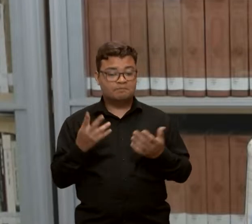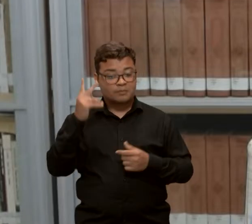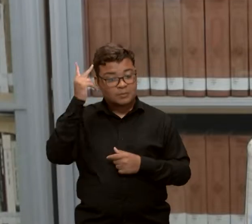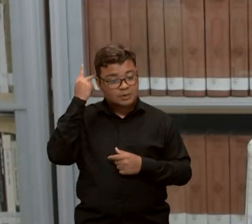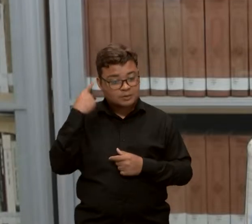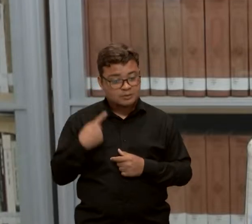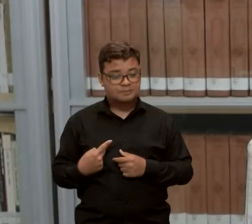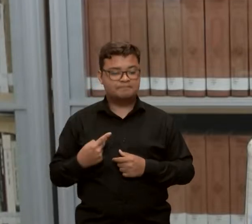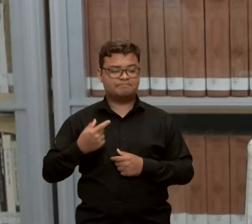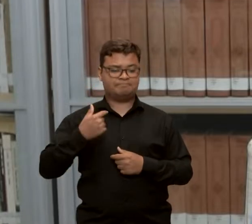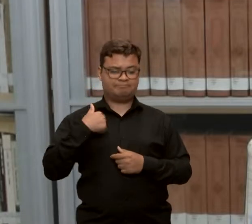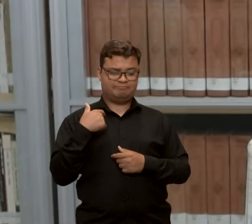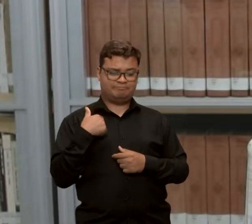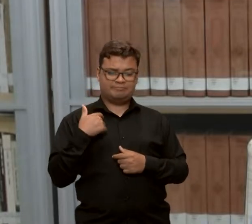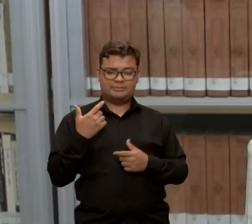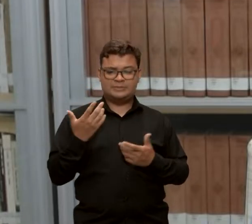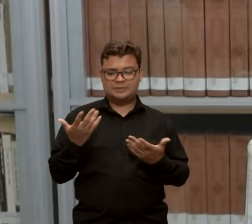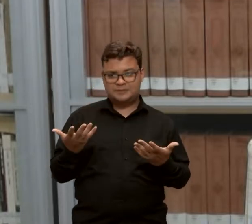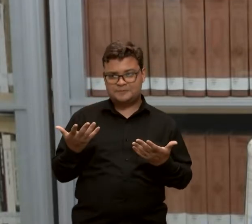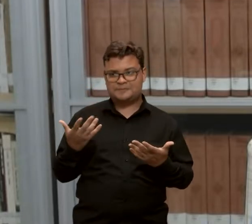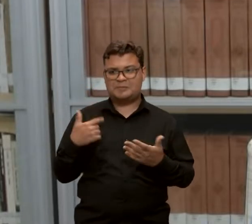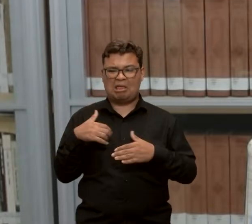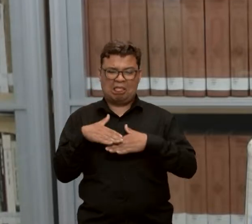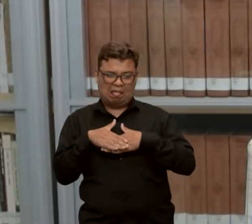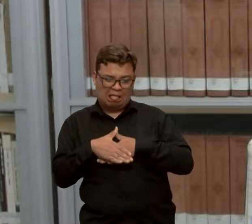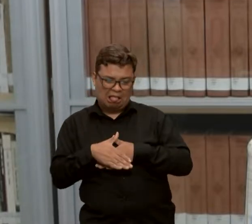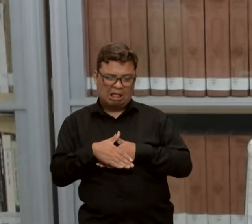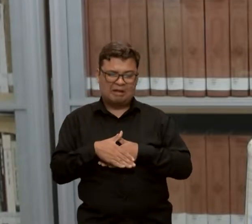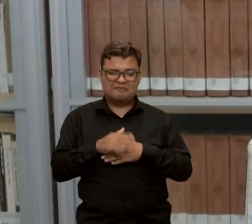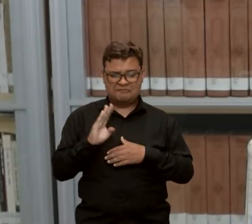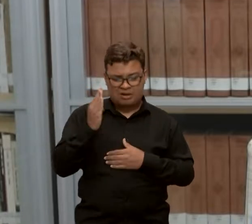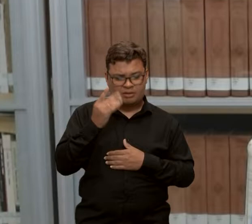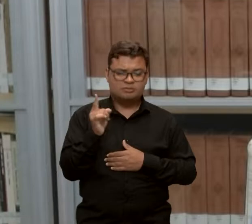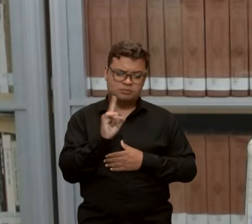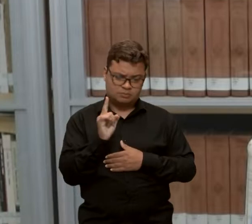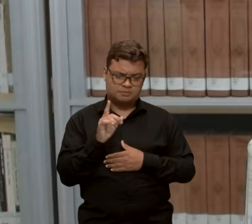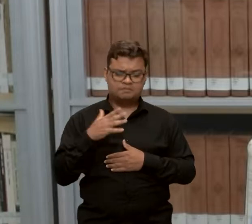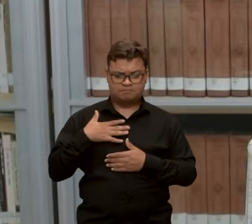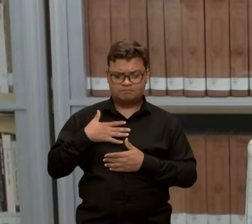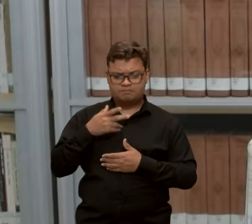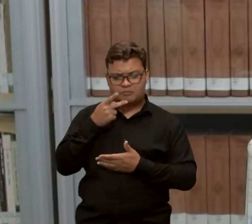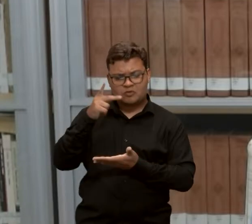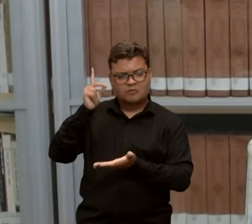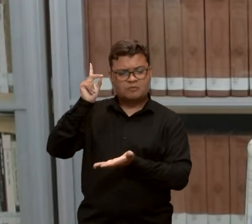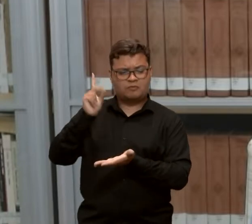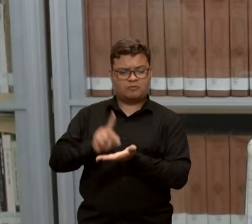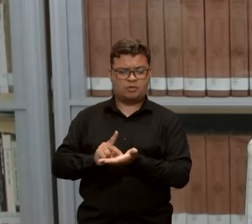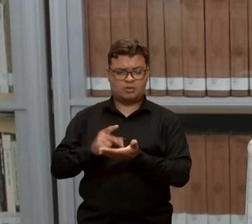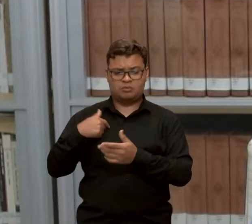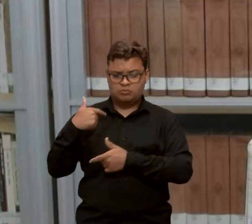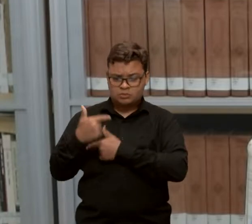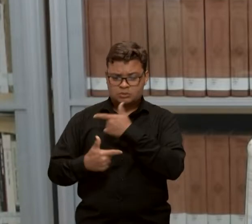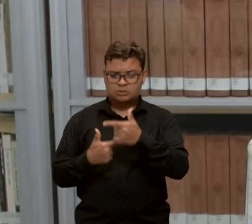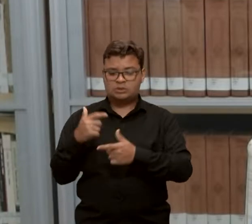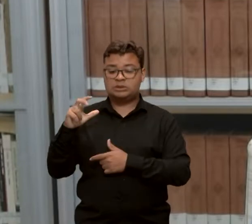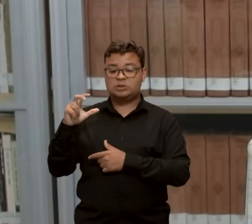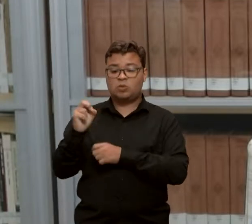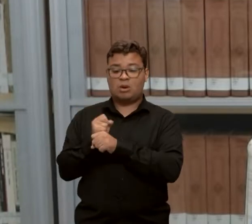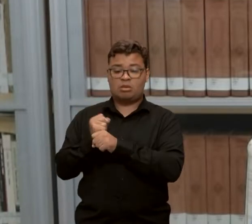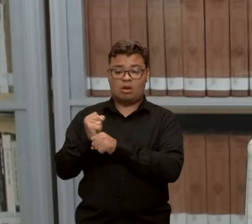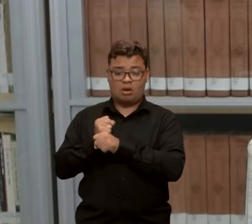sem falsa modéstia, mas falando francamente, ao meu trabalho assim, de 50 anos de